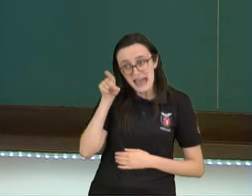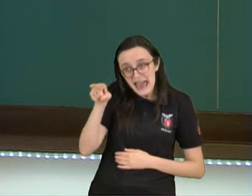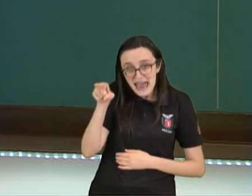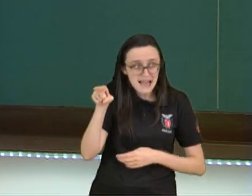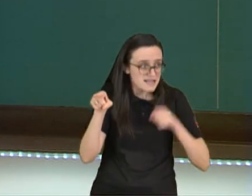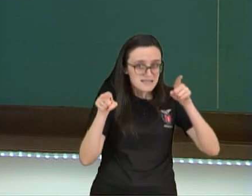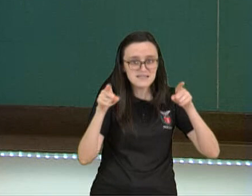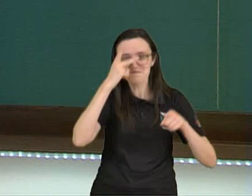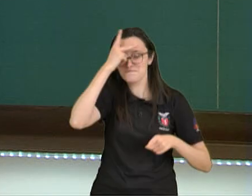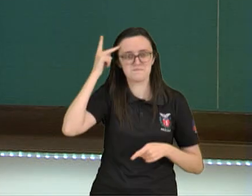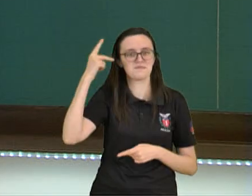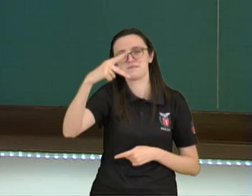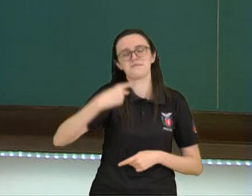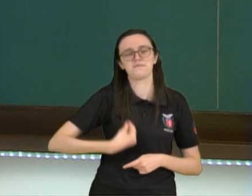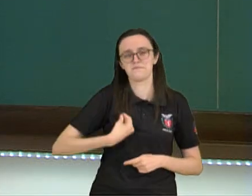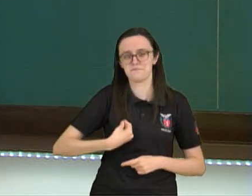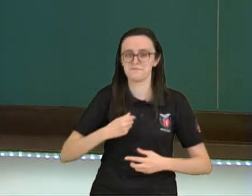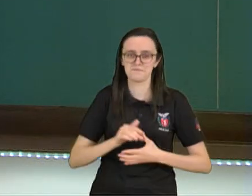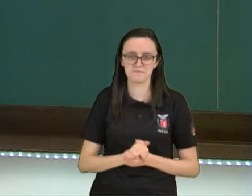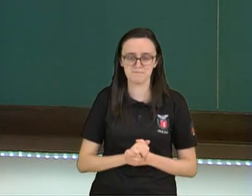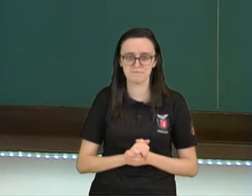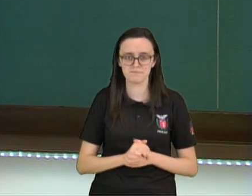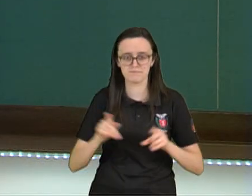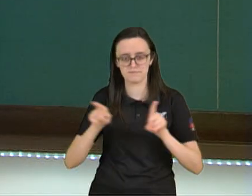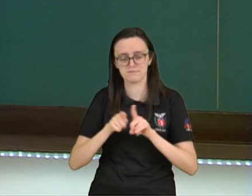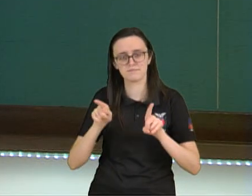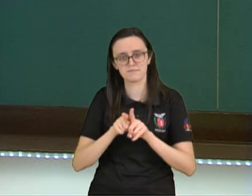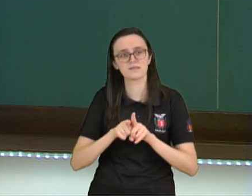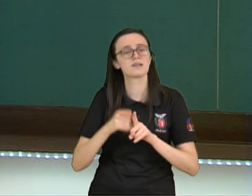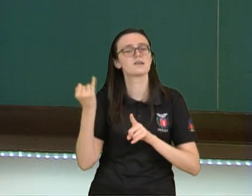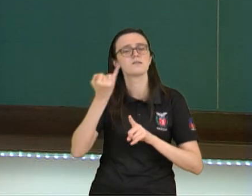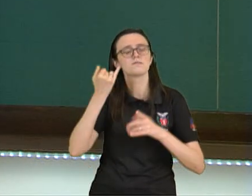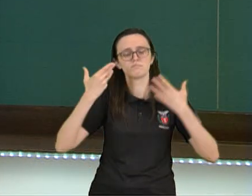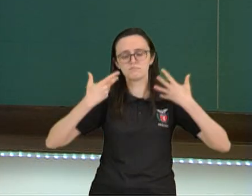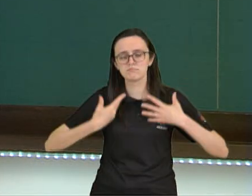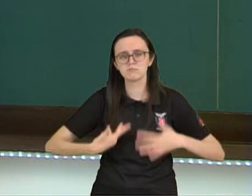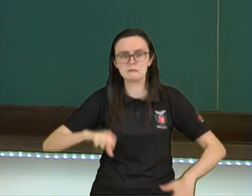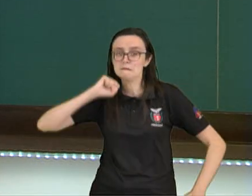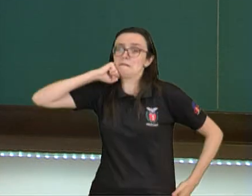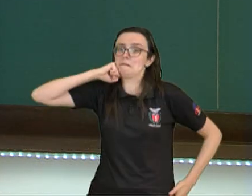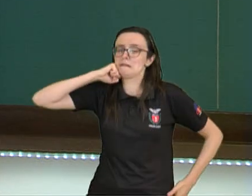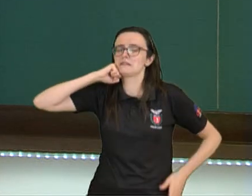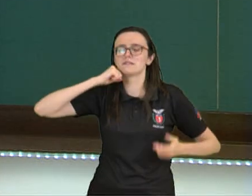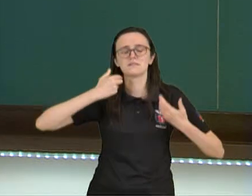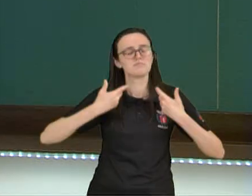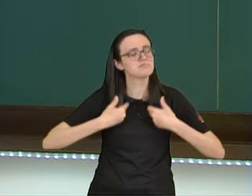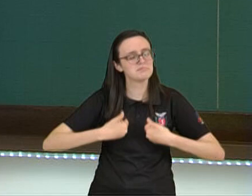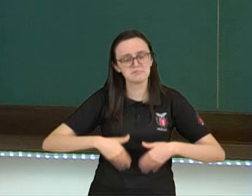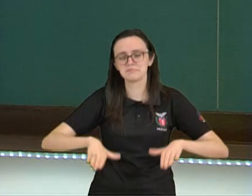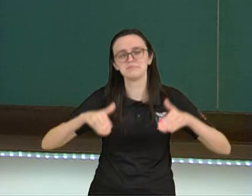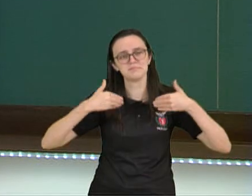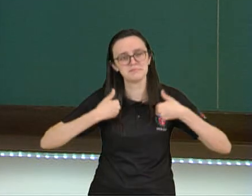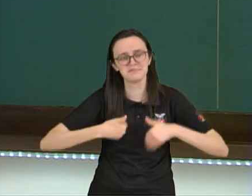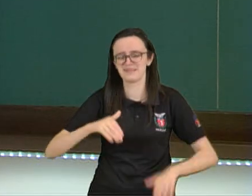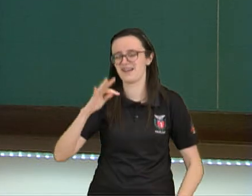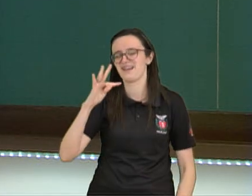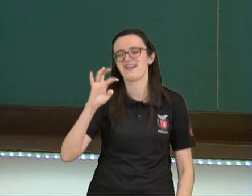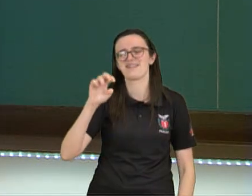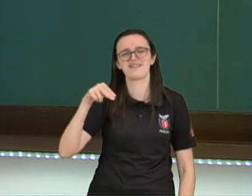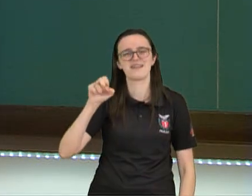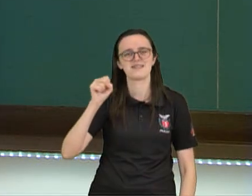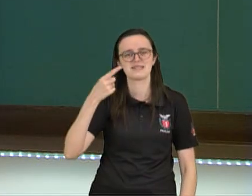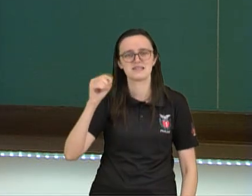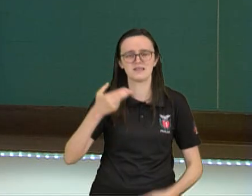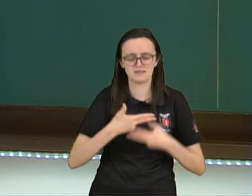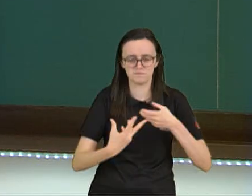essas conexões na nossa vida. E libere a tensão, isso mesmo, libere. Toda aquela coisa ruim